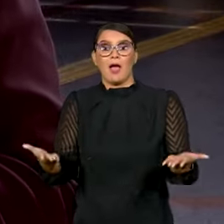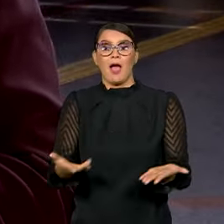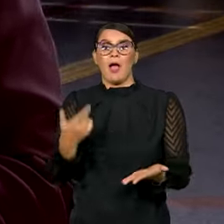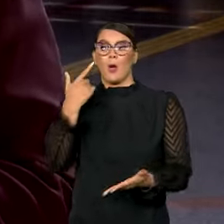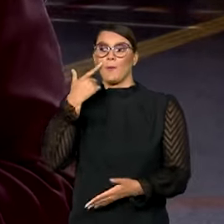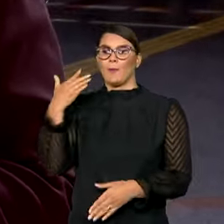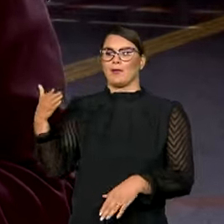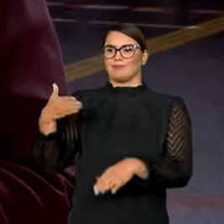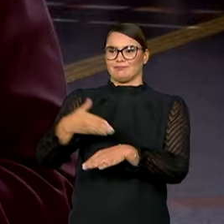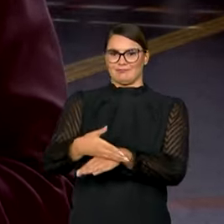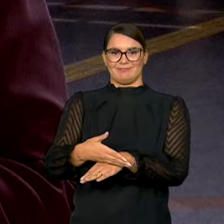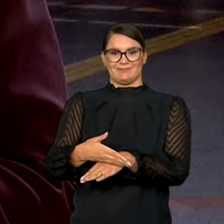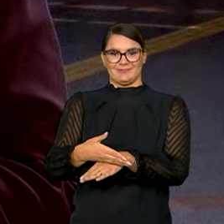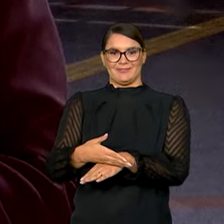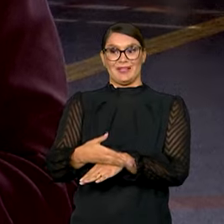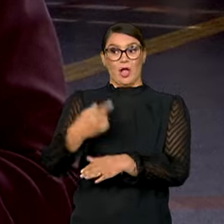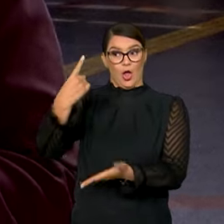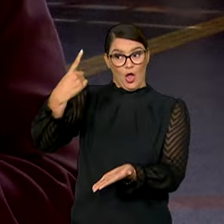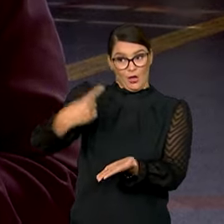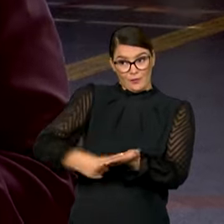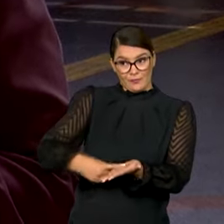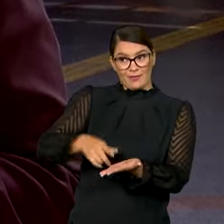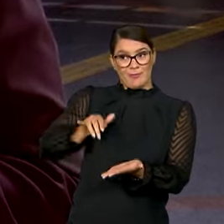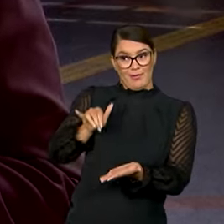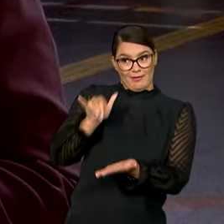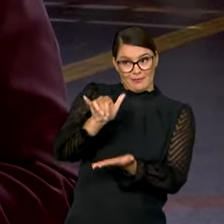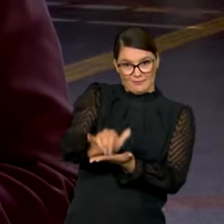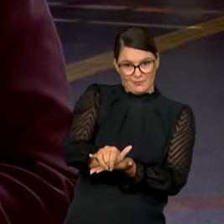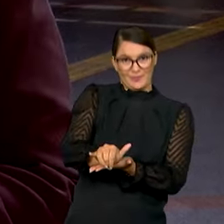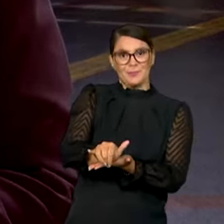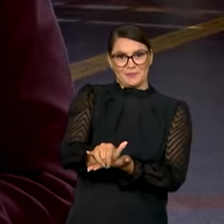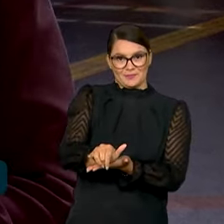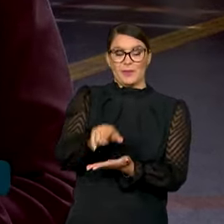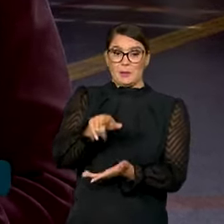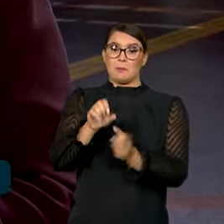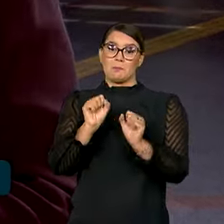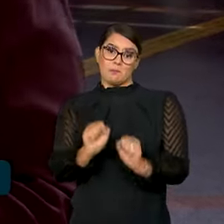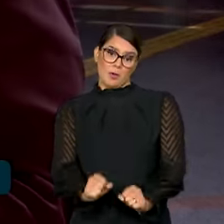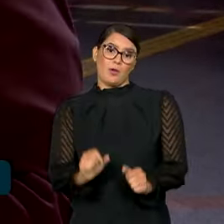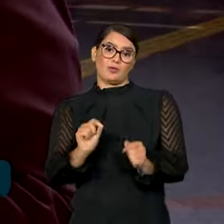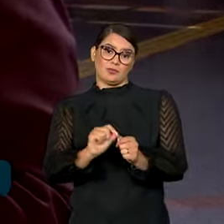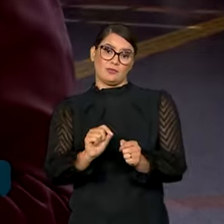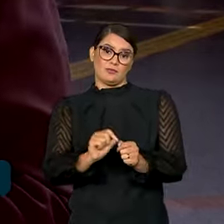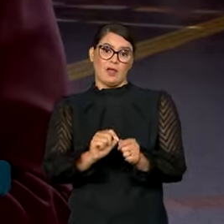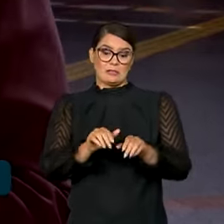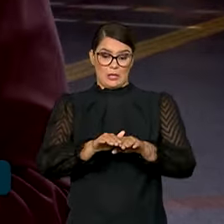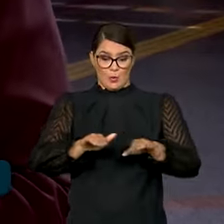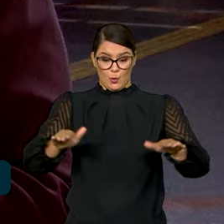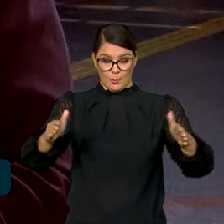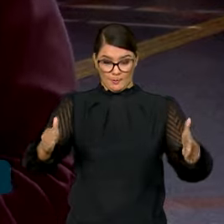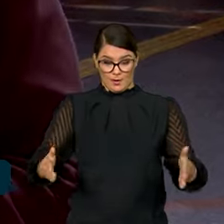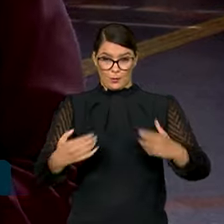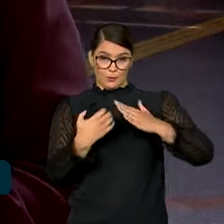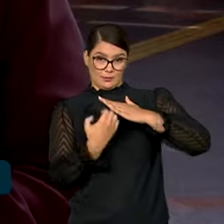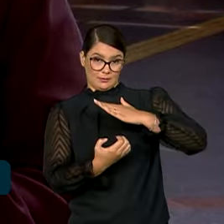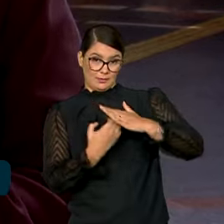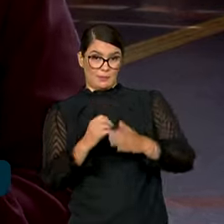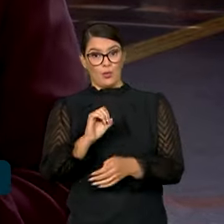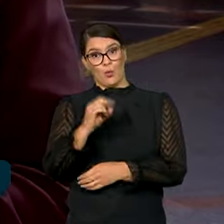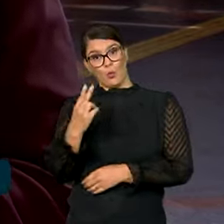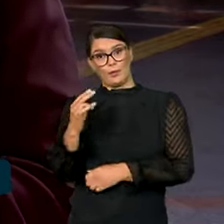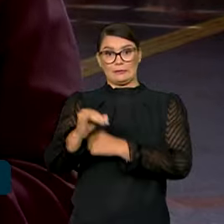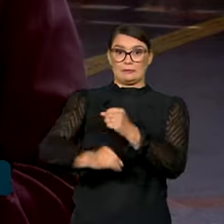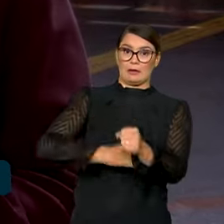check-in, momento em que se confirma o embarque no avião. Ele pode ser feito no balcão da empresa, ou pela